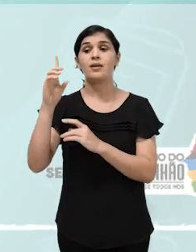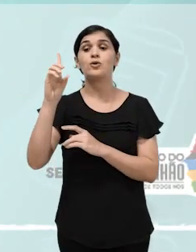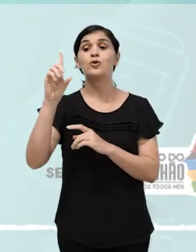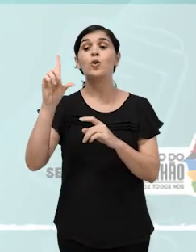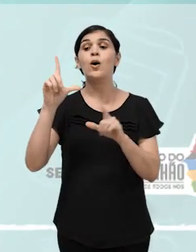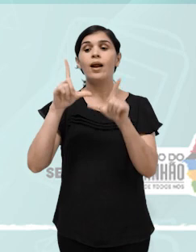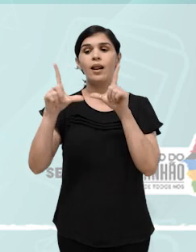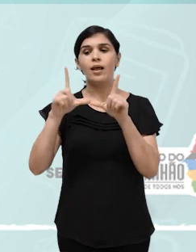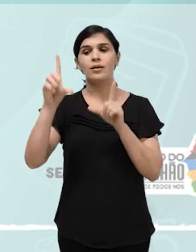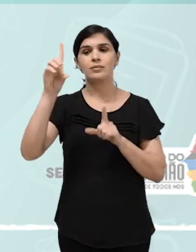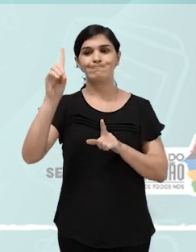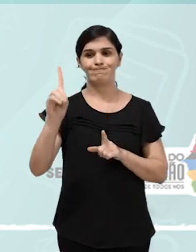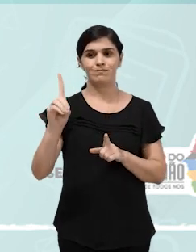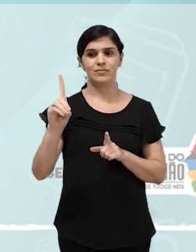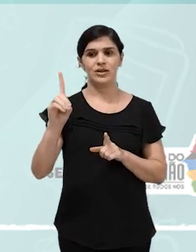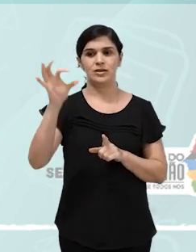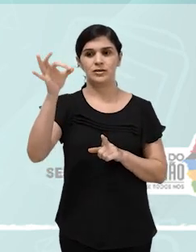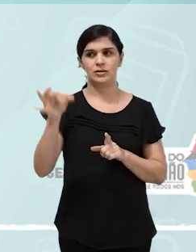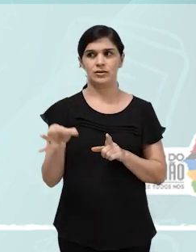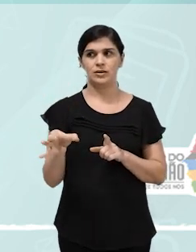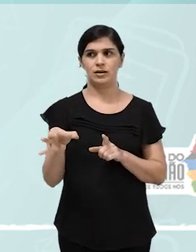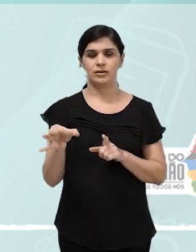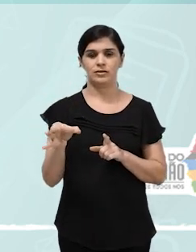próxima questão.